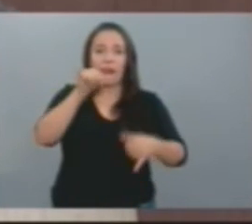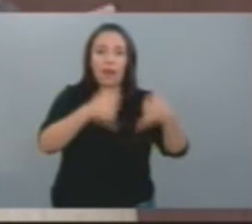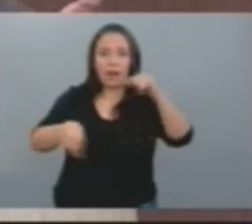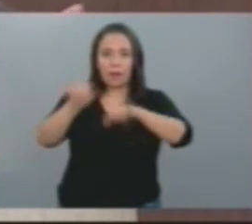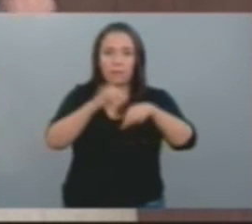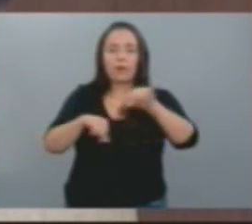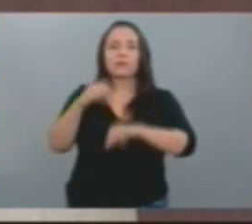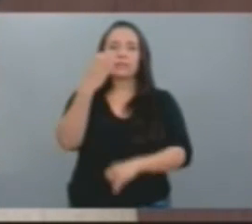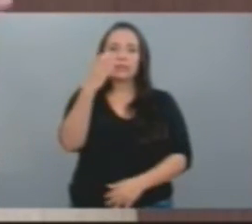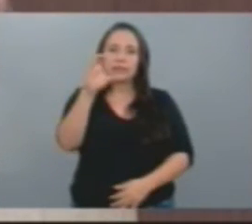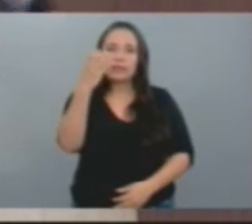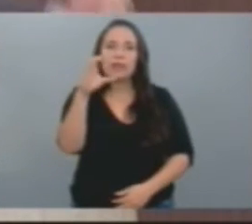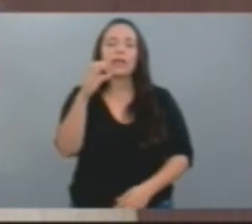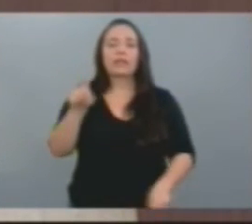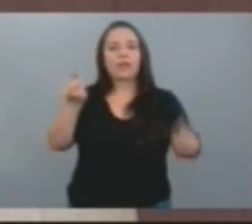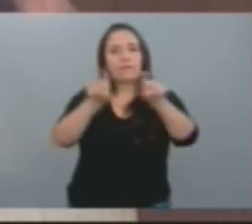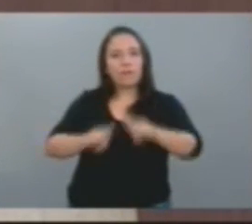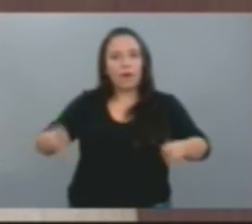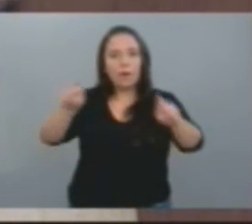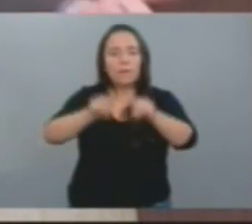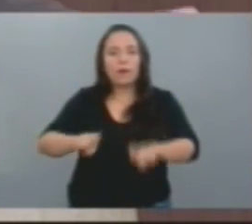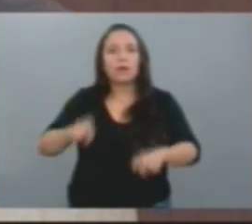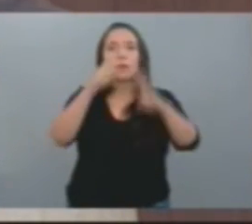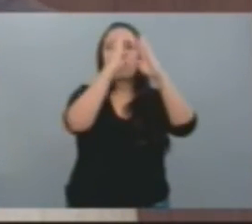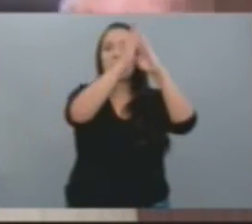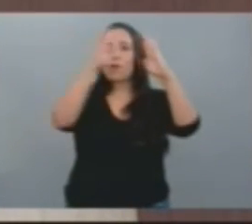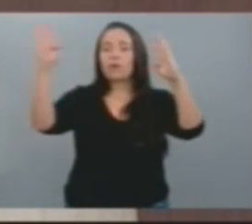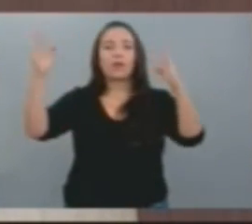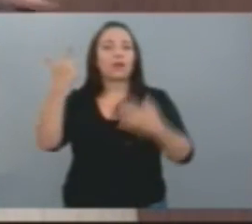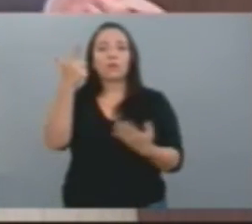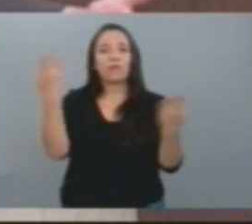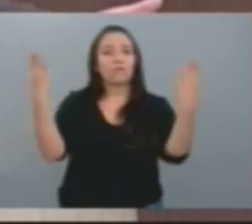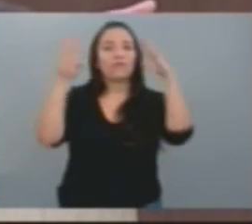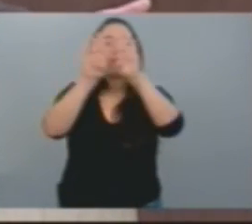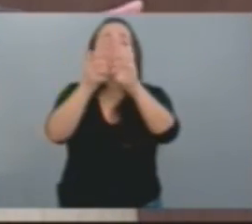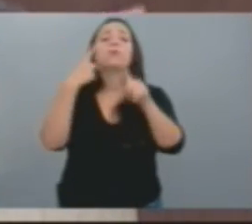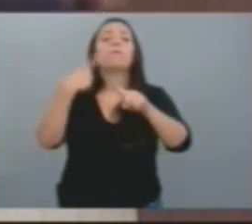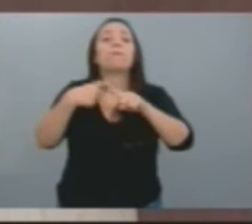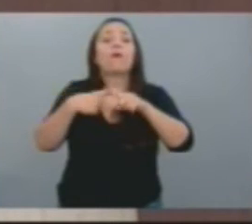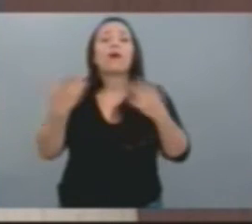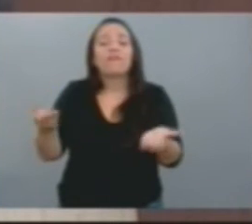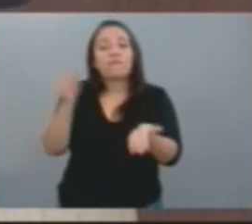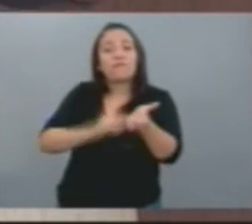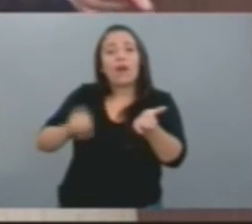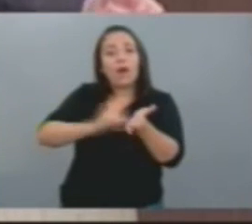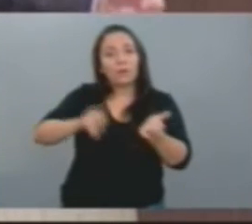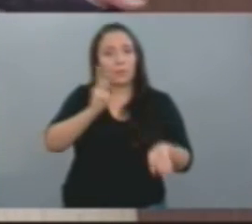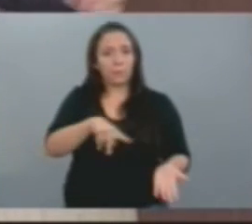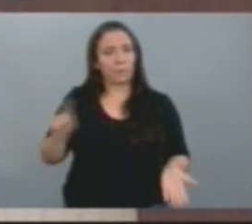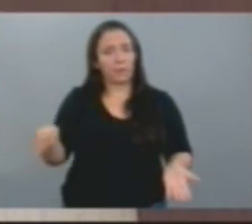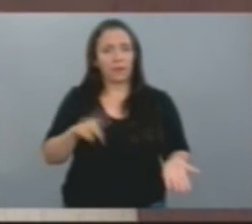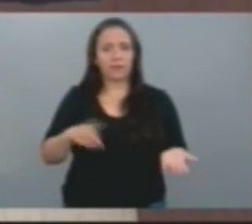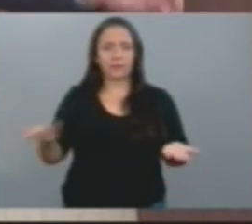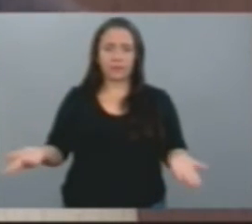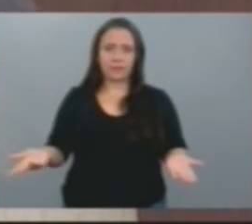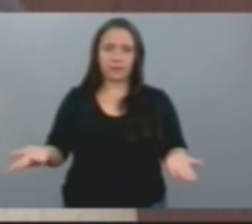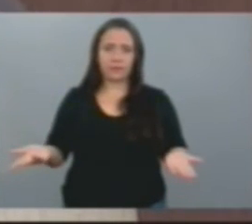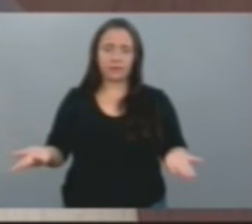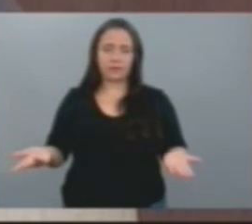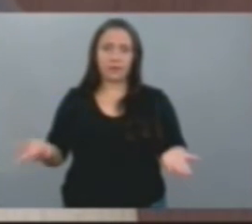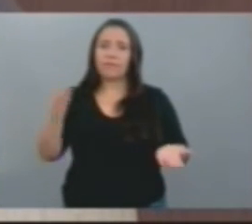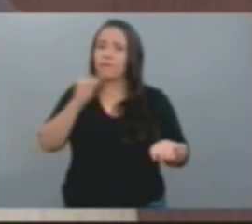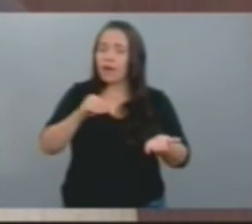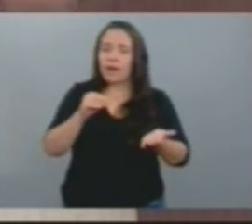de informática fechado, tem biblioteca fechando, porque não tem professor, porque os ambientes de aprendizagem eram, sobretudo, tocados por